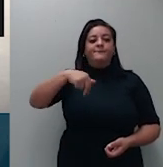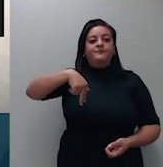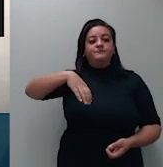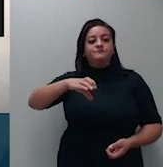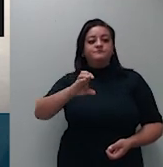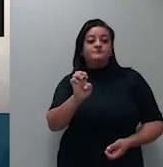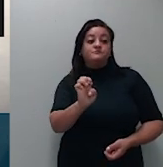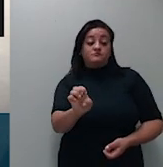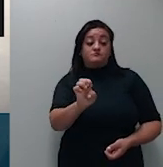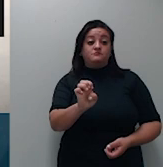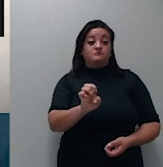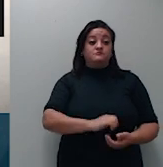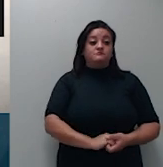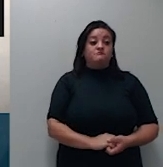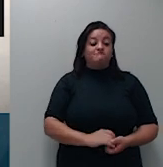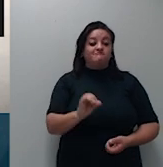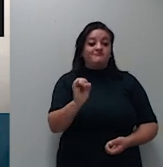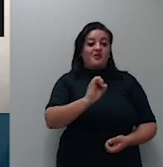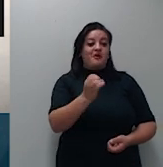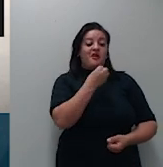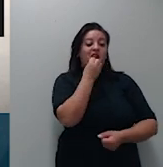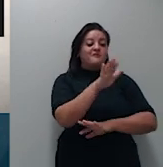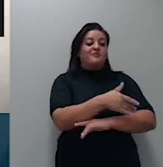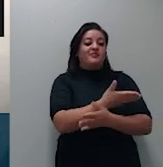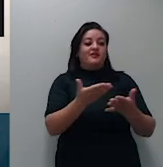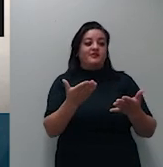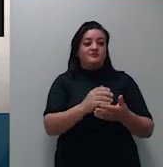Olá boa tarde